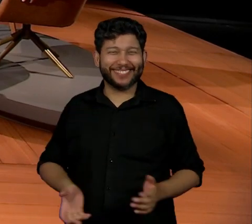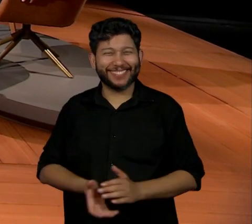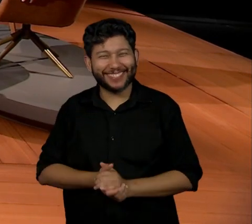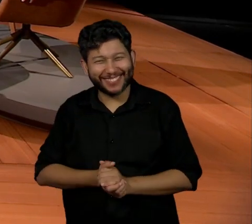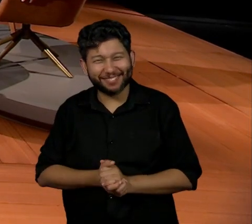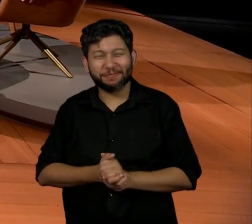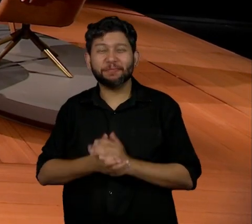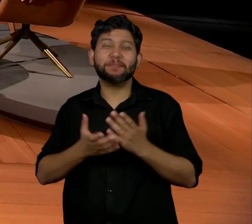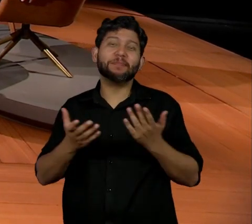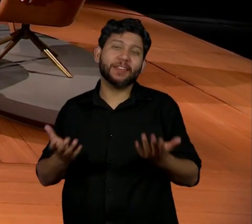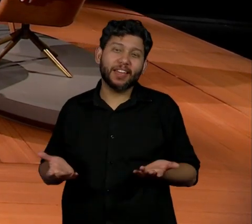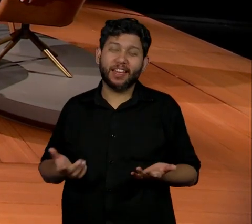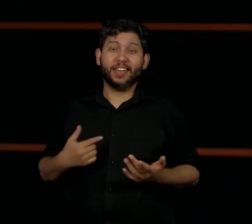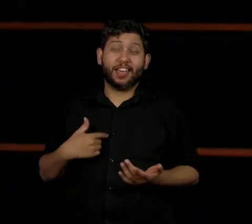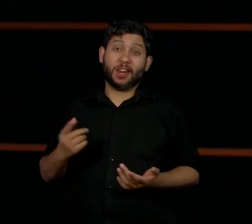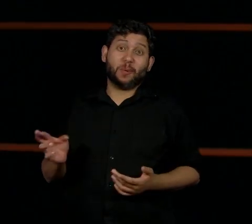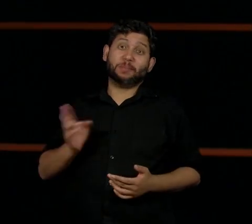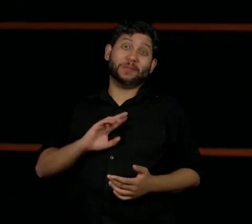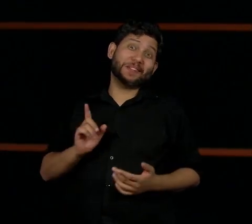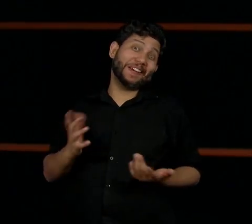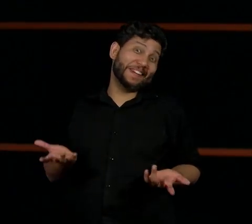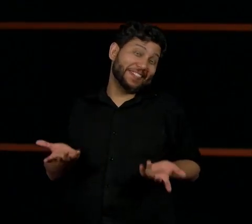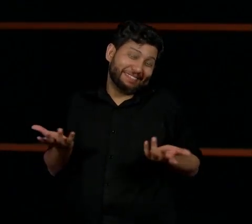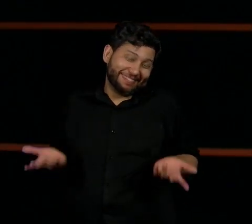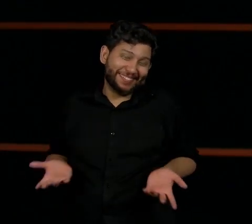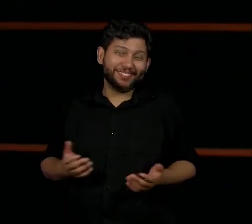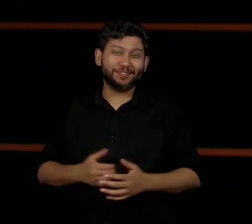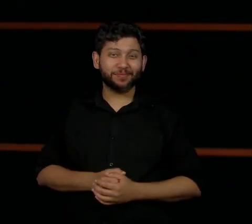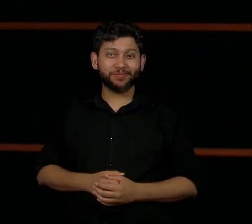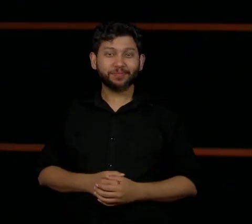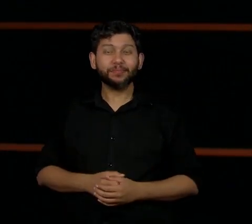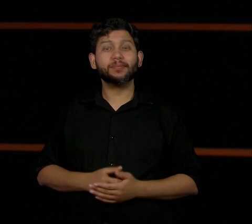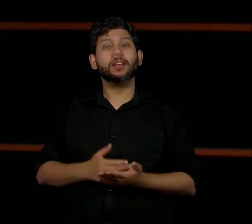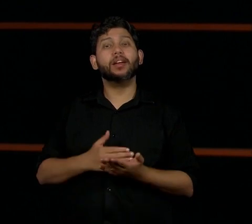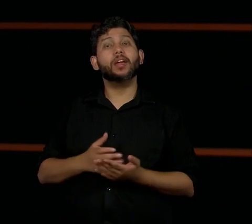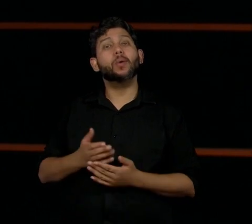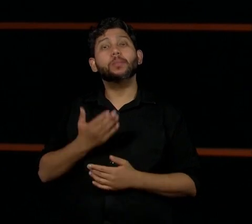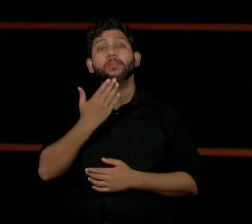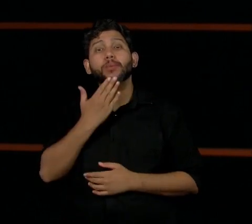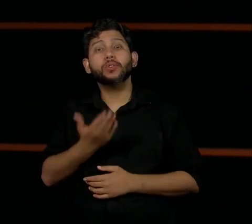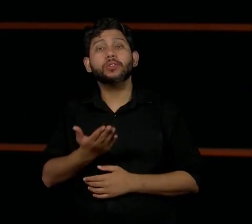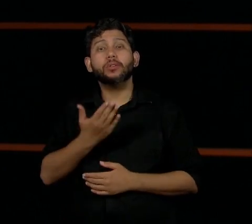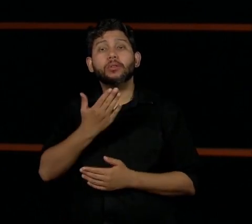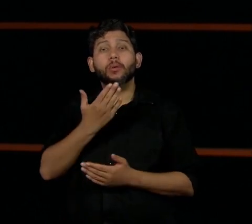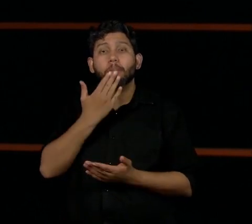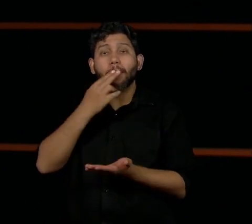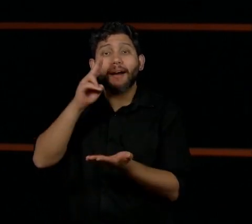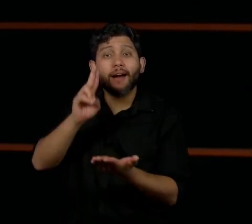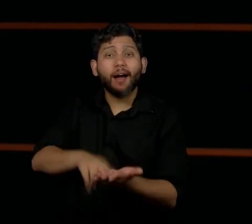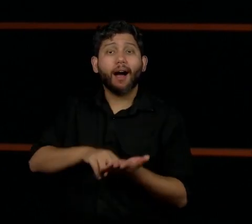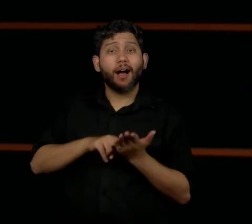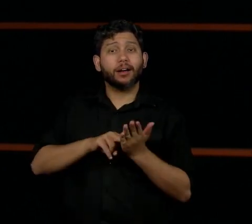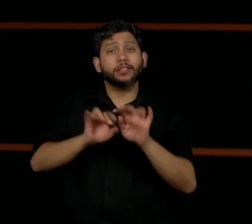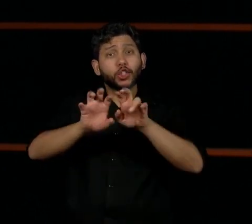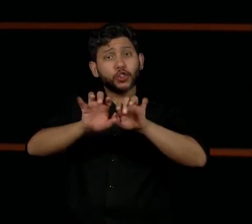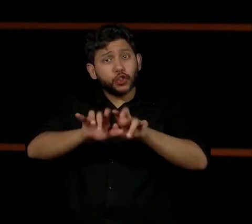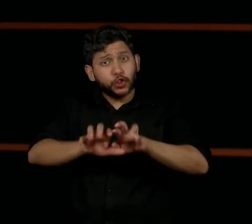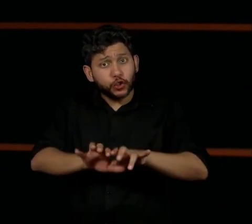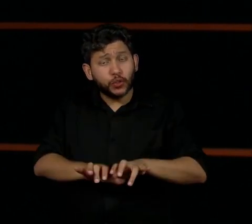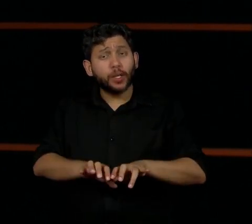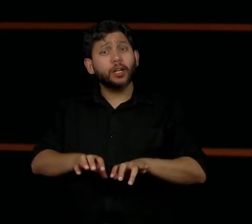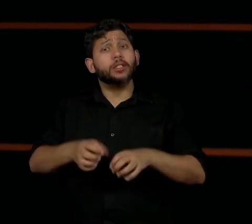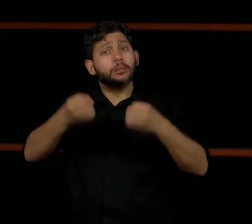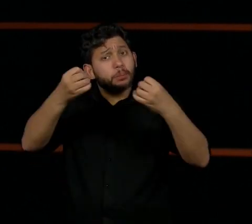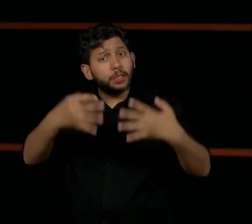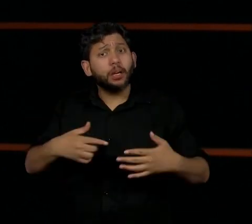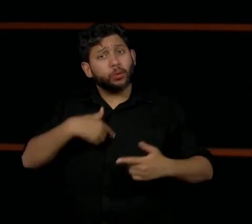não ofende, nem responder ofende. Então, assim, dali eu pedi ao Stepan uma carta legitimando meu contrato